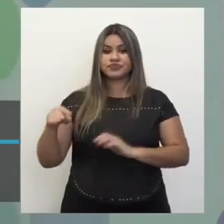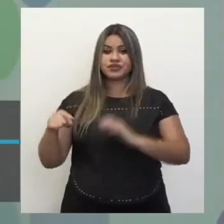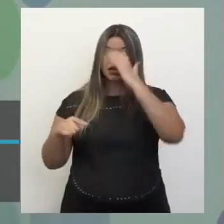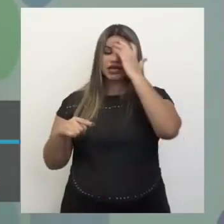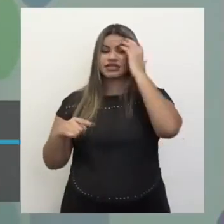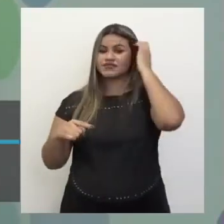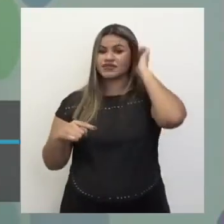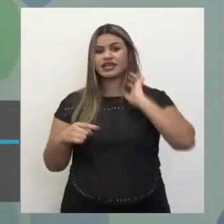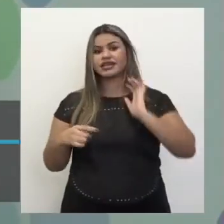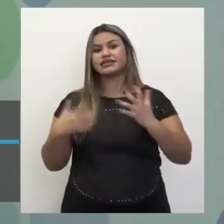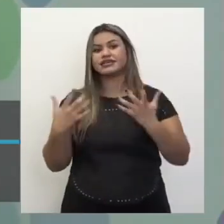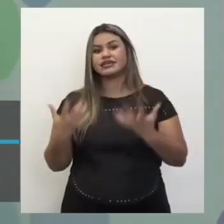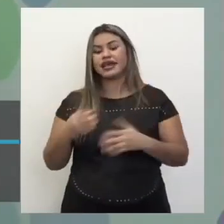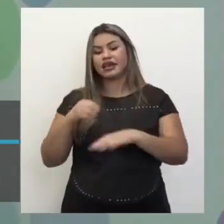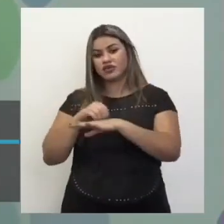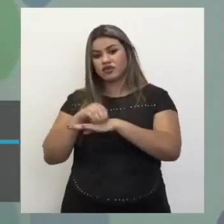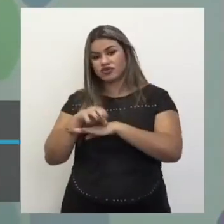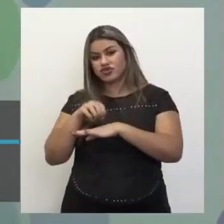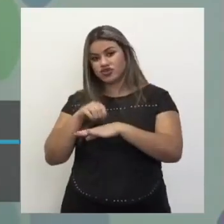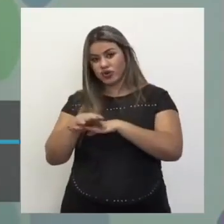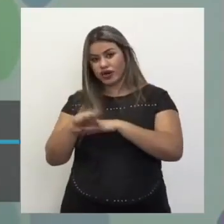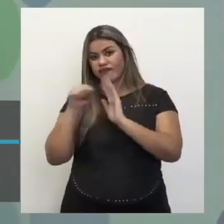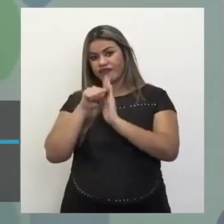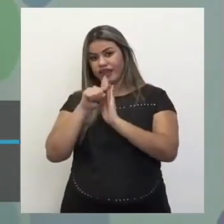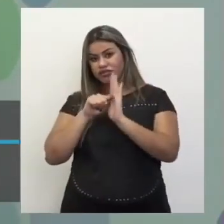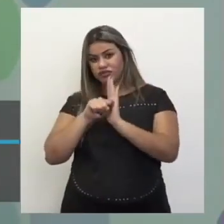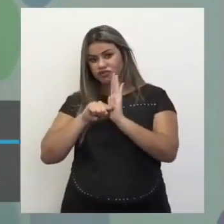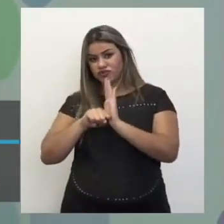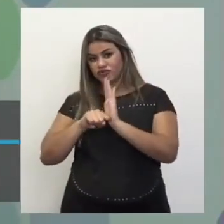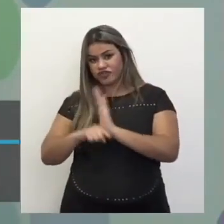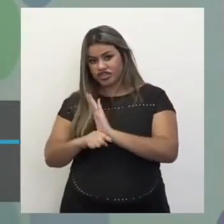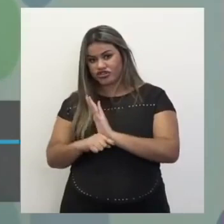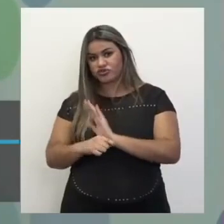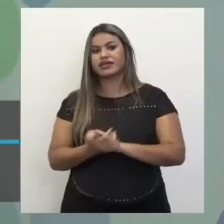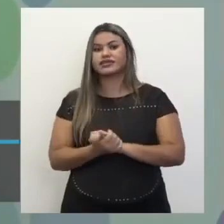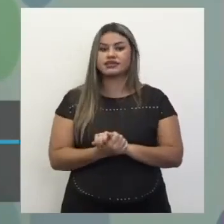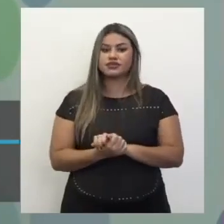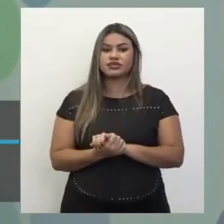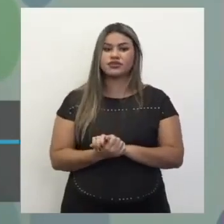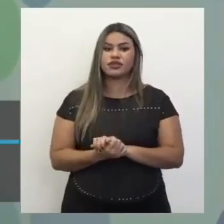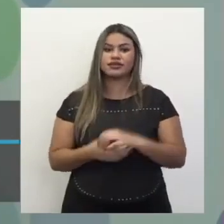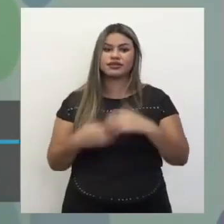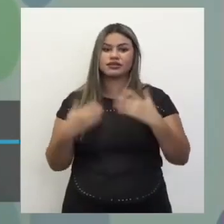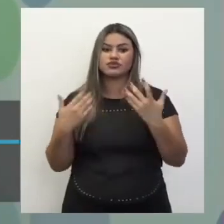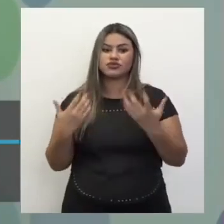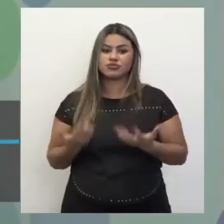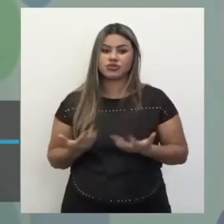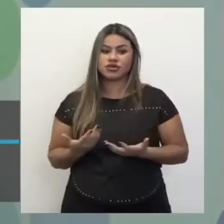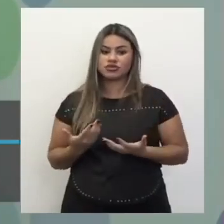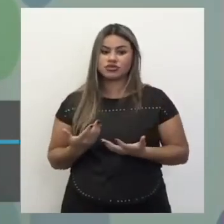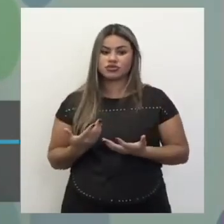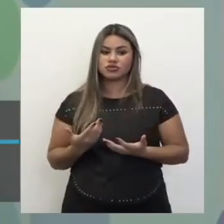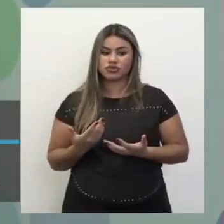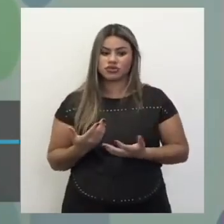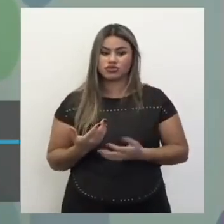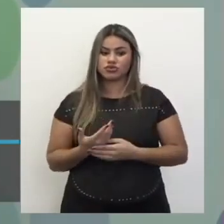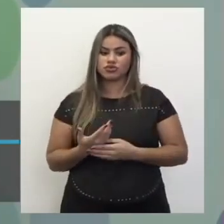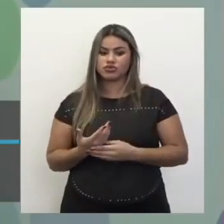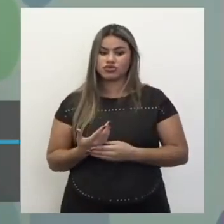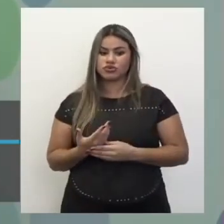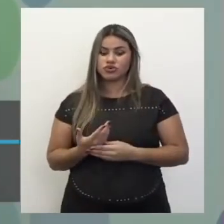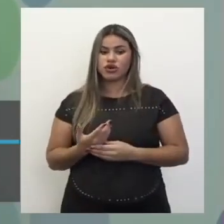pedir que vocês, sugerir melhor dizendo, uma pesquisa sobre a vida-obra da Olympe de Gouges, Simone de Beauvoir e Judith Butler, todas